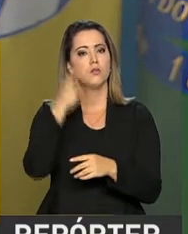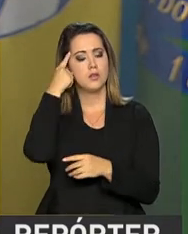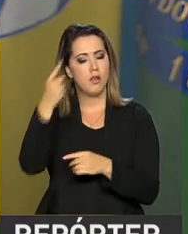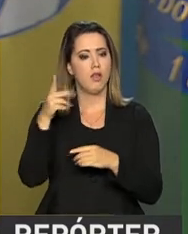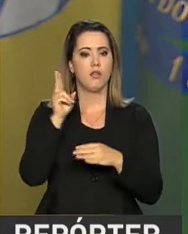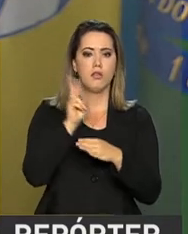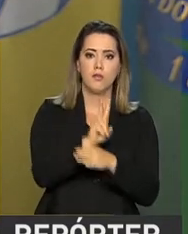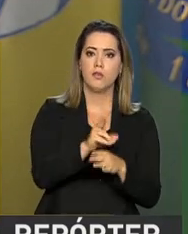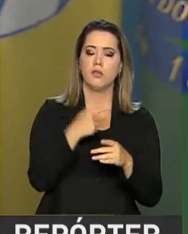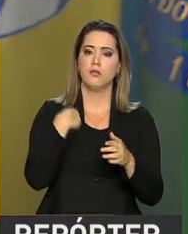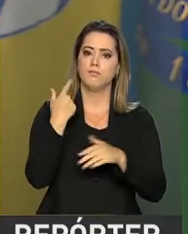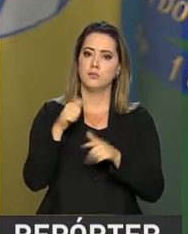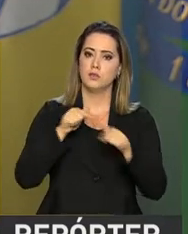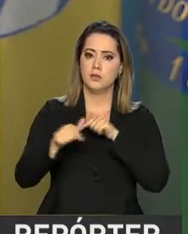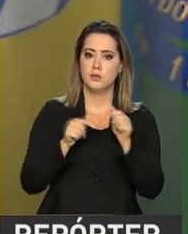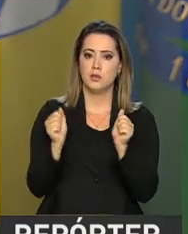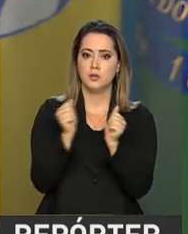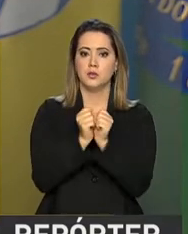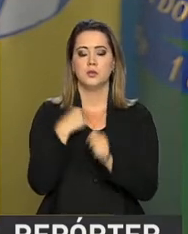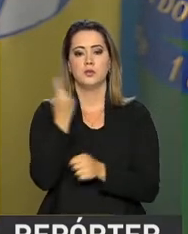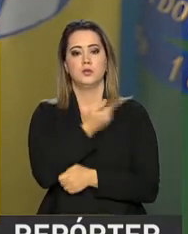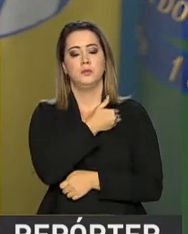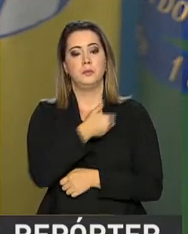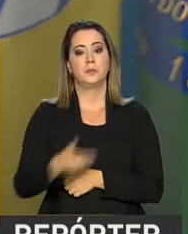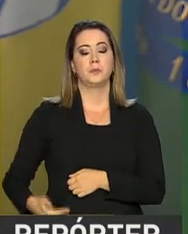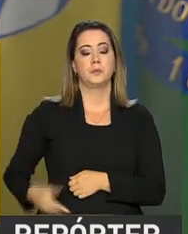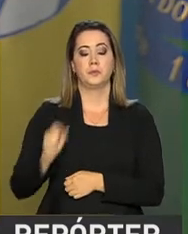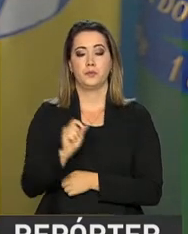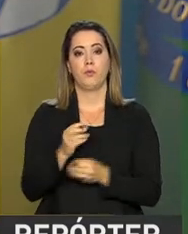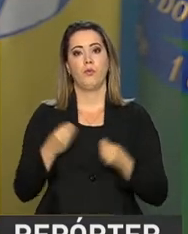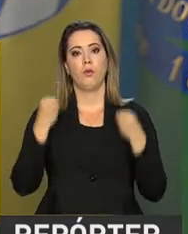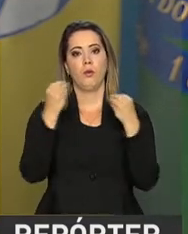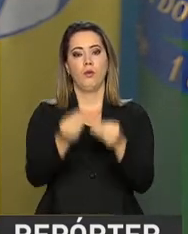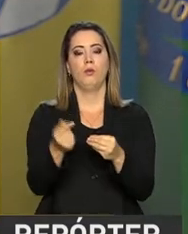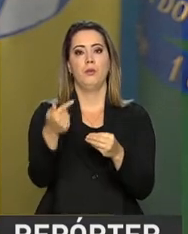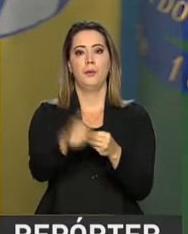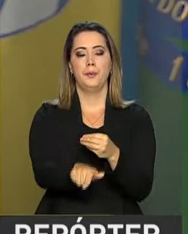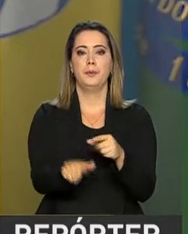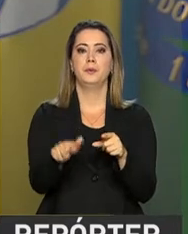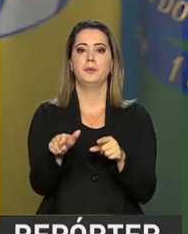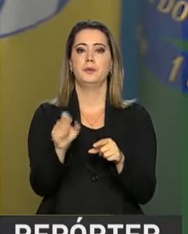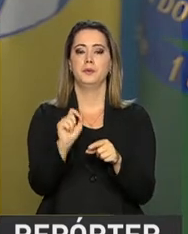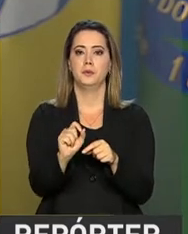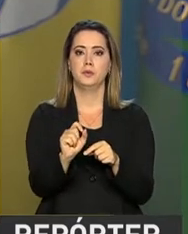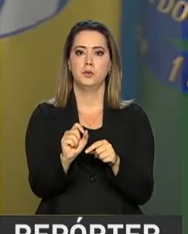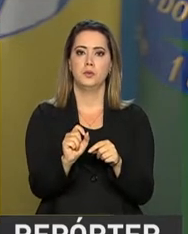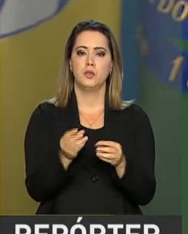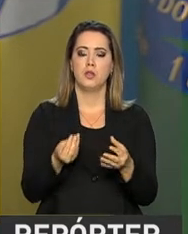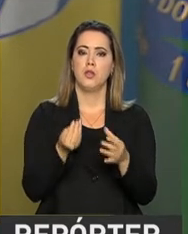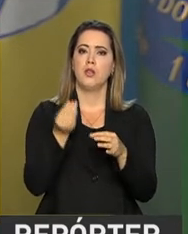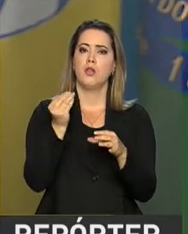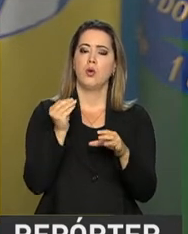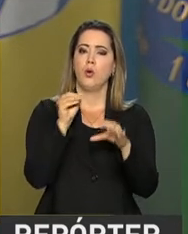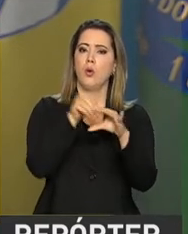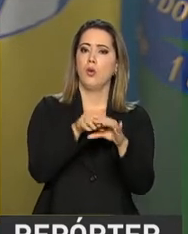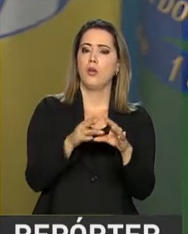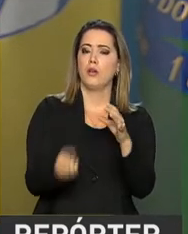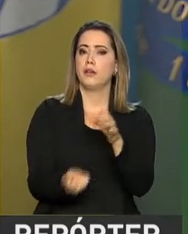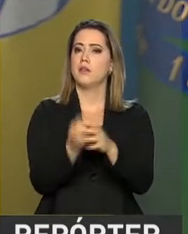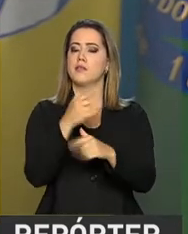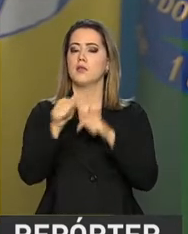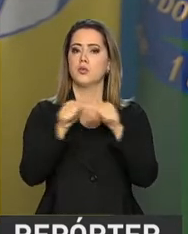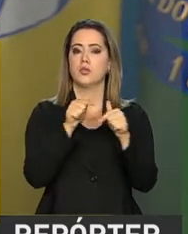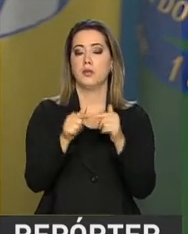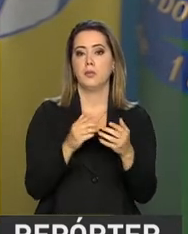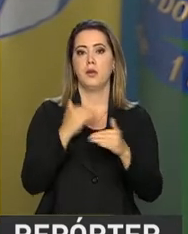governo e 10 que traz de volta o emprego o crescimento